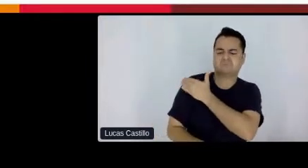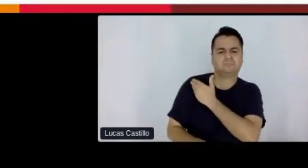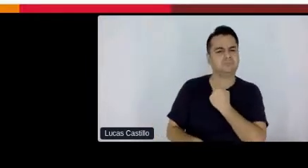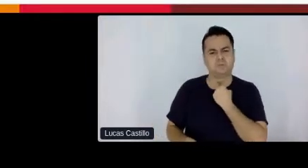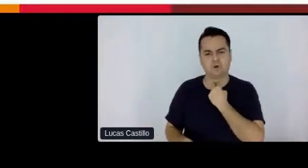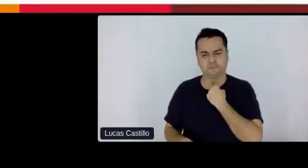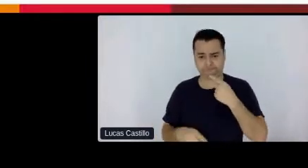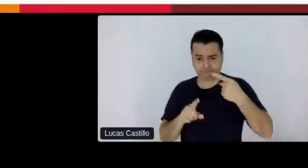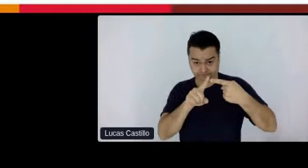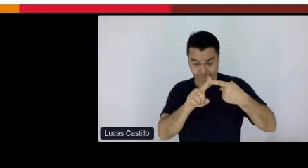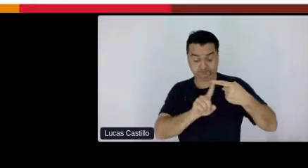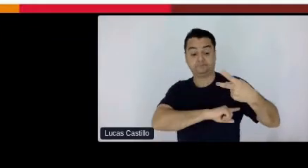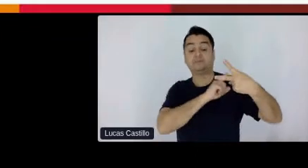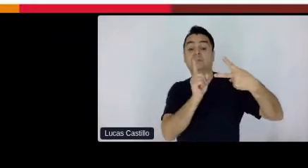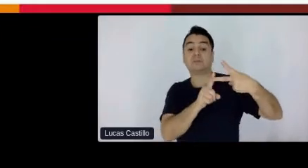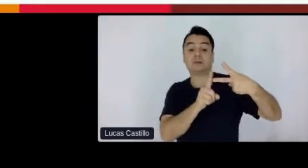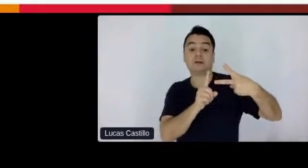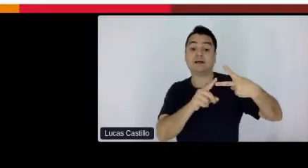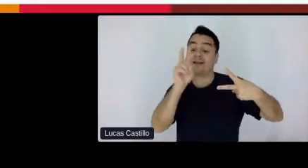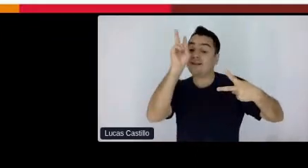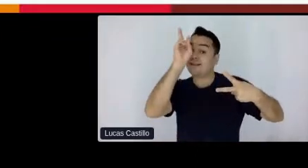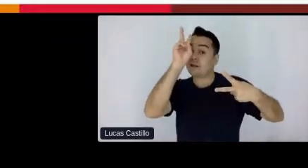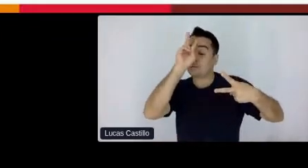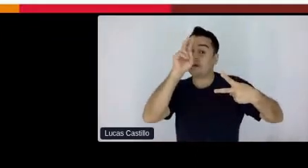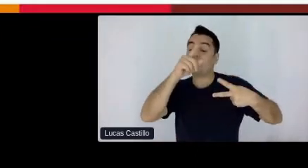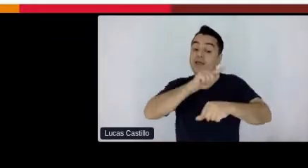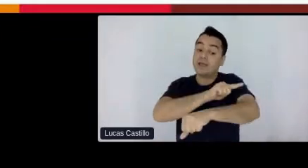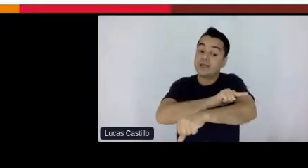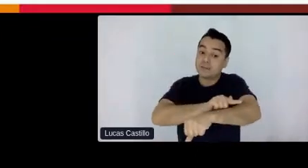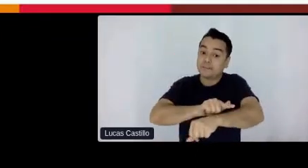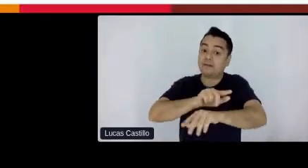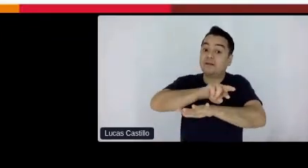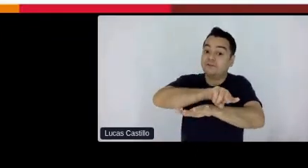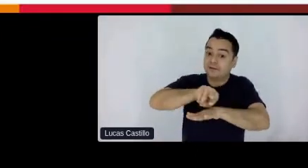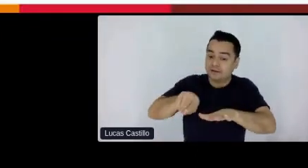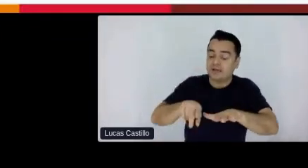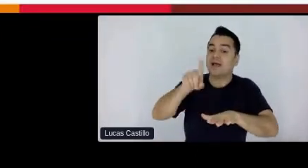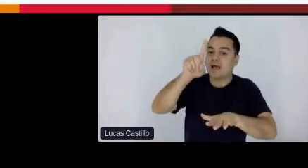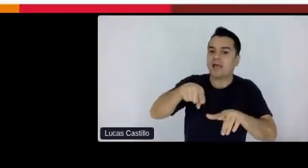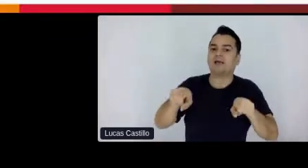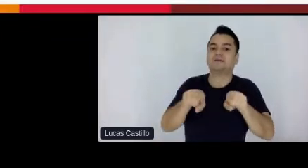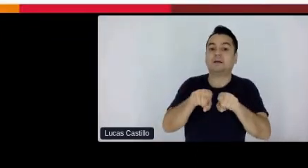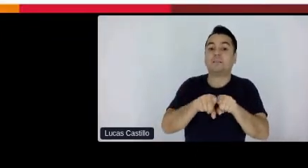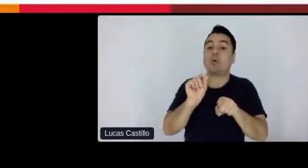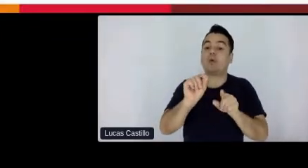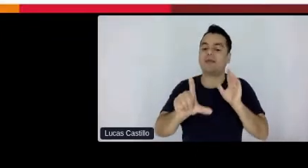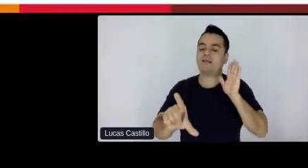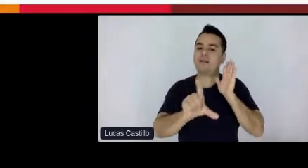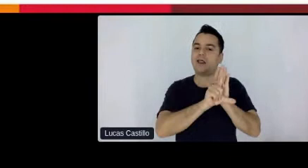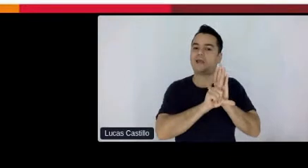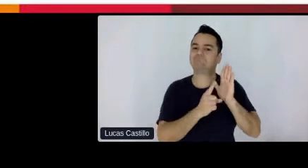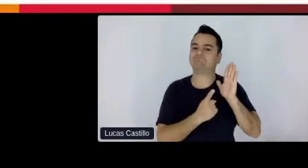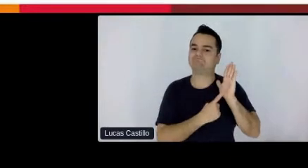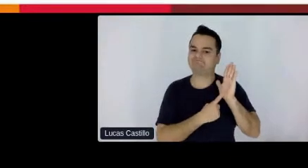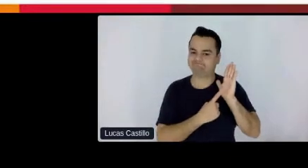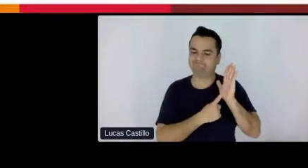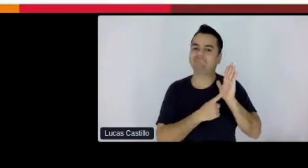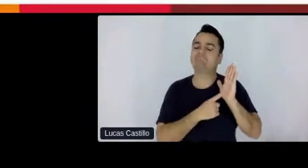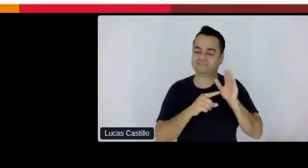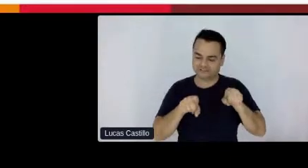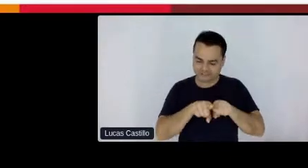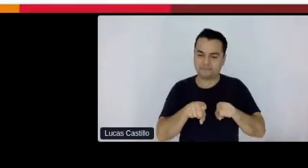2. Lembrar que respeitar a diversidade em vários aspectos é também respeitar a legislação vigente e os direitos